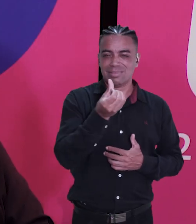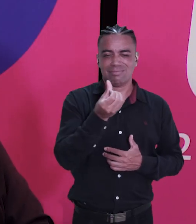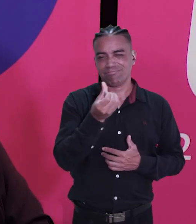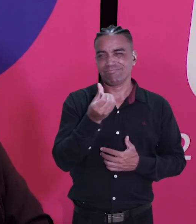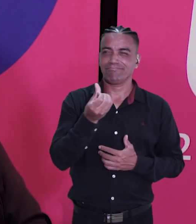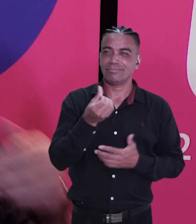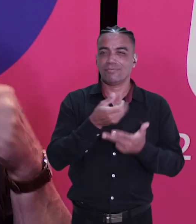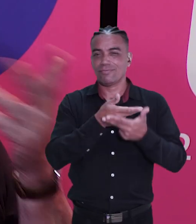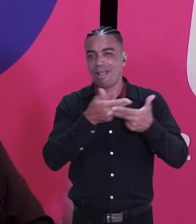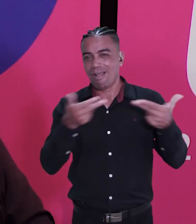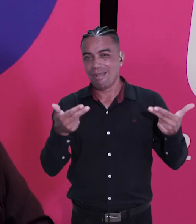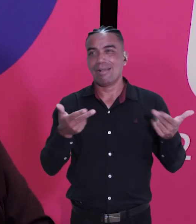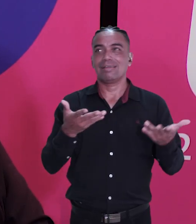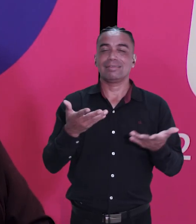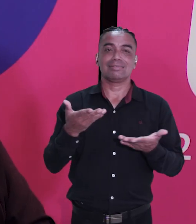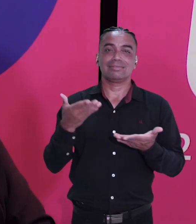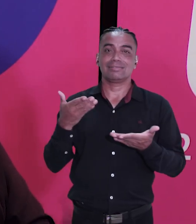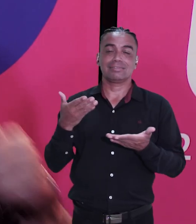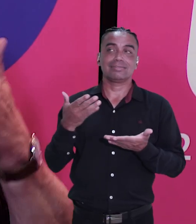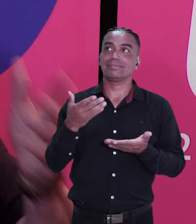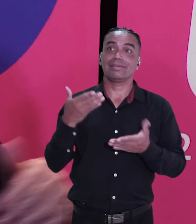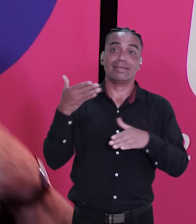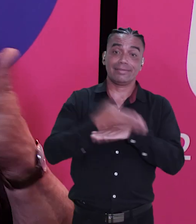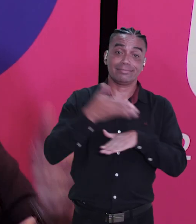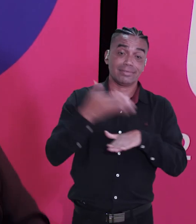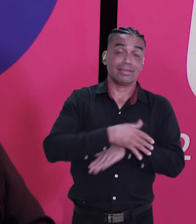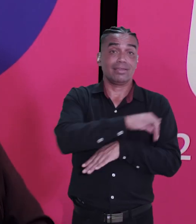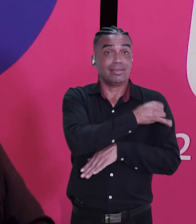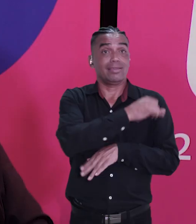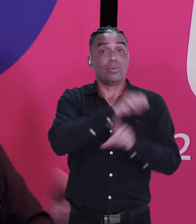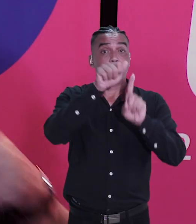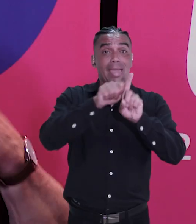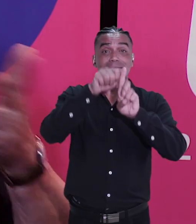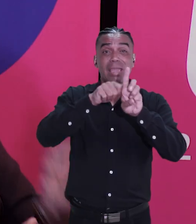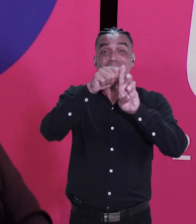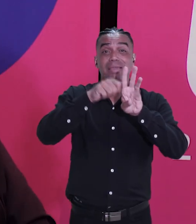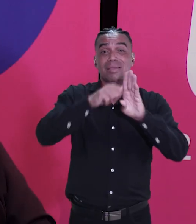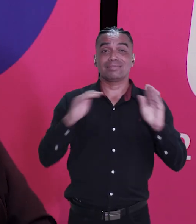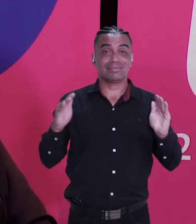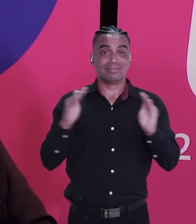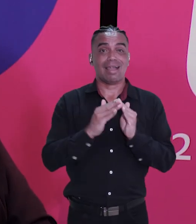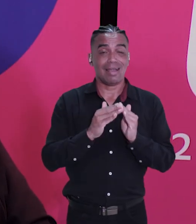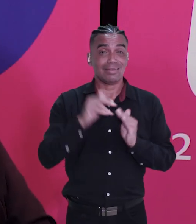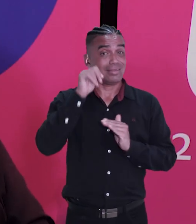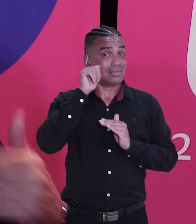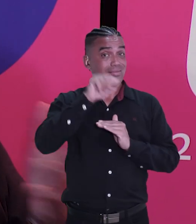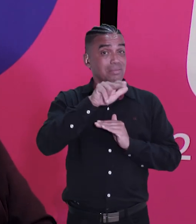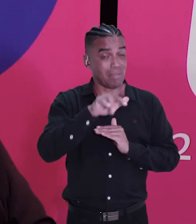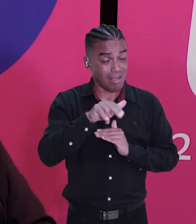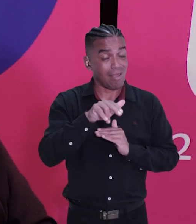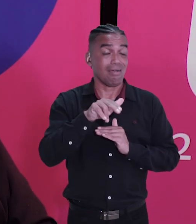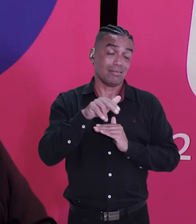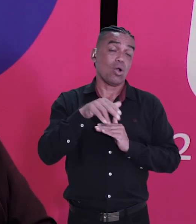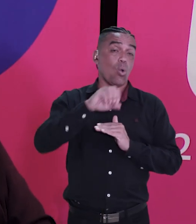né, começava, por várias circunstâncias, era aquela ida, né, sem parar ao Rio, ficar meses, né, de vez em quando, lá na casa de